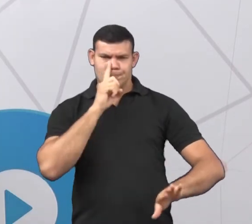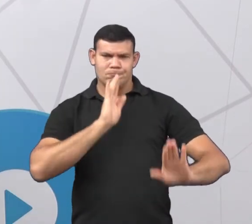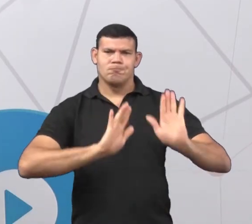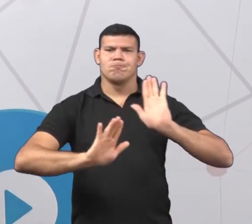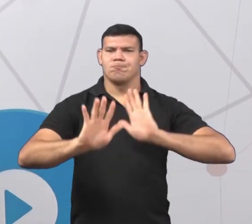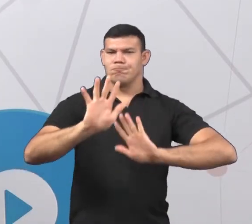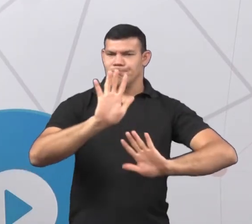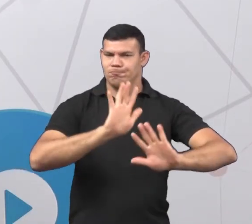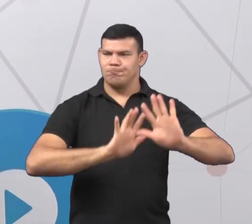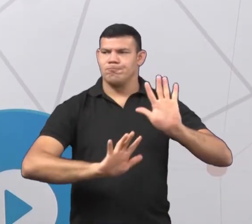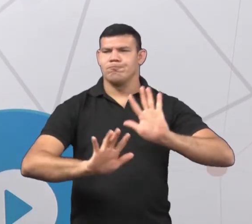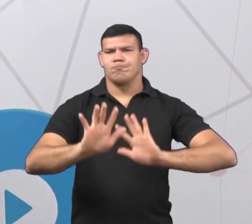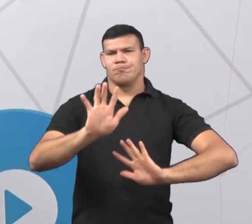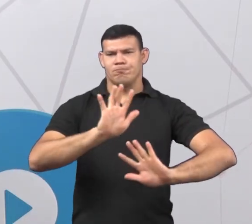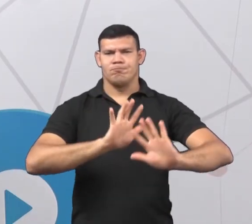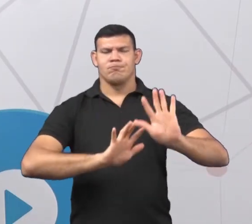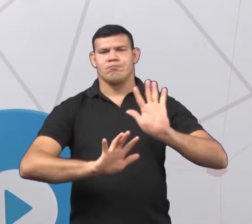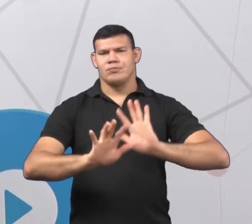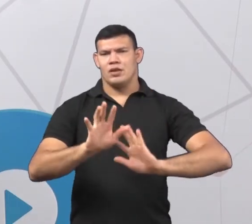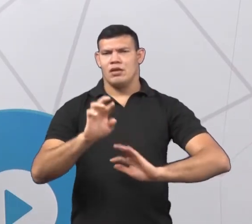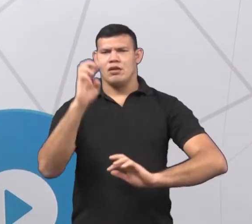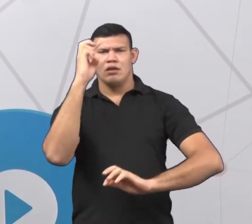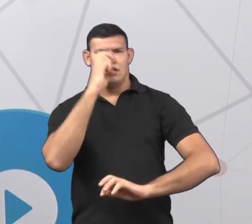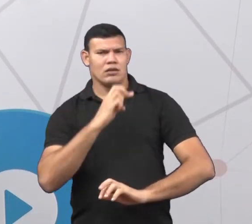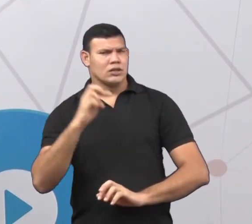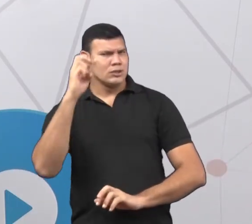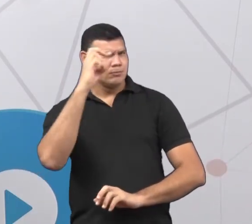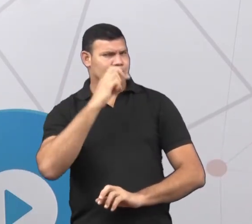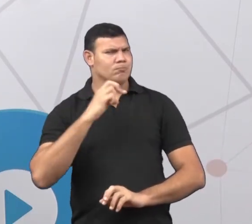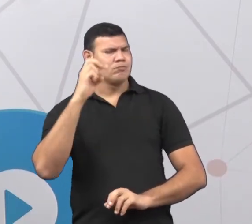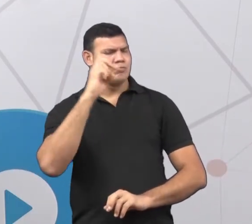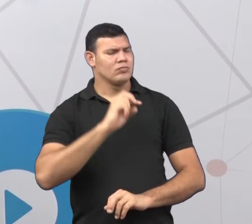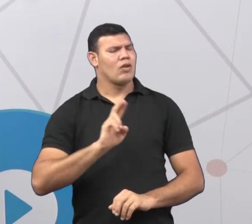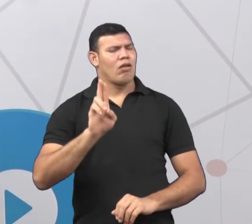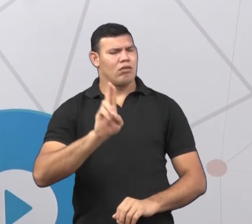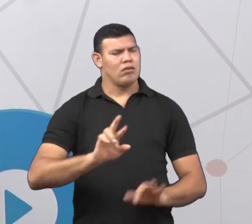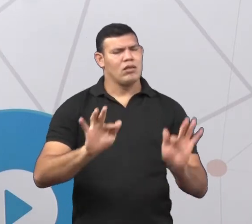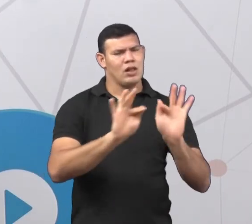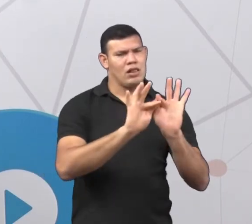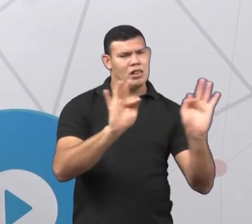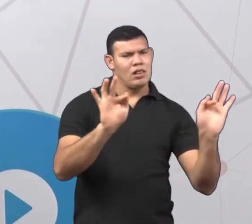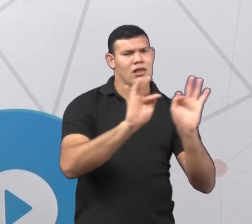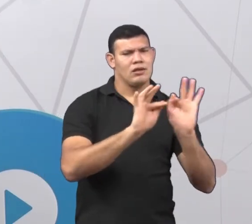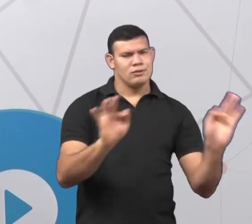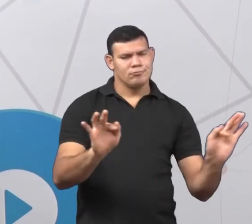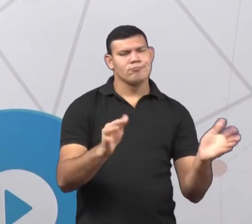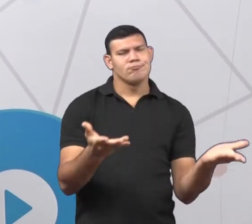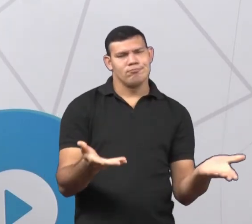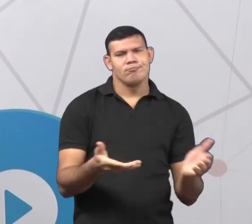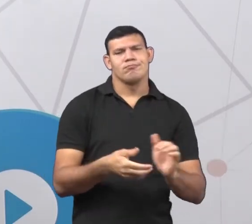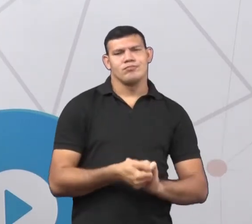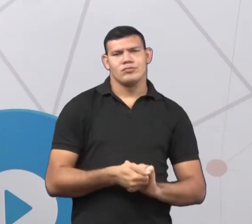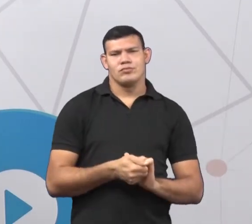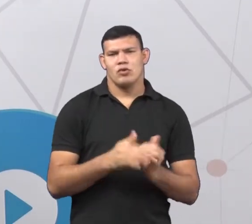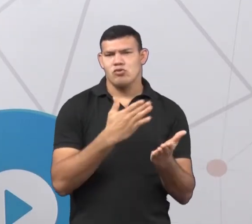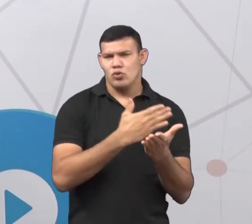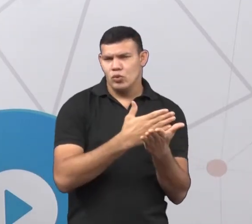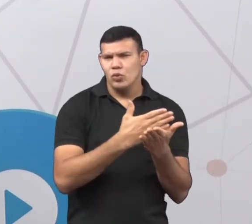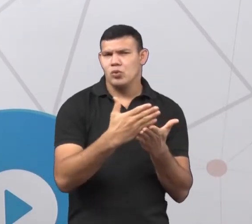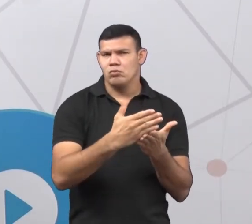esse momento é muito perigoso. Então vejam, pessoal, sempre utilizem essas frasezinhas como chaves para